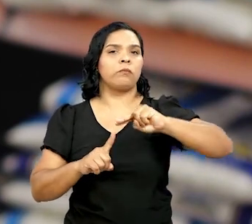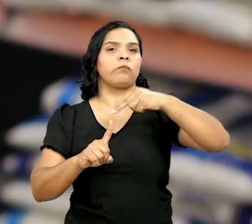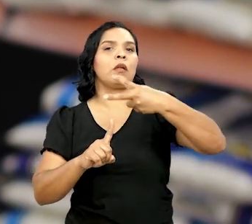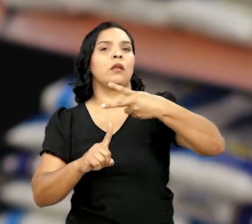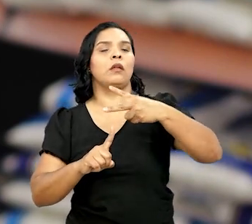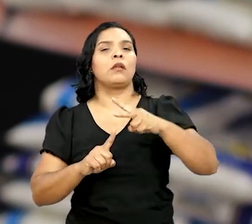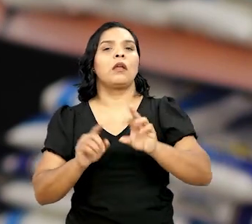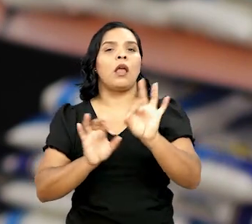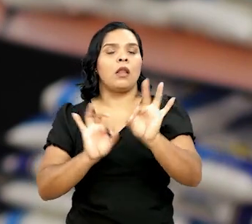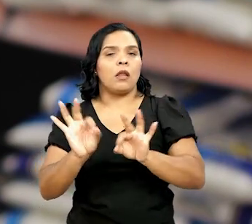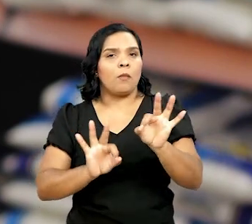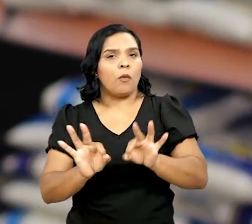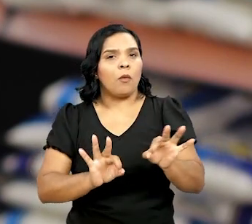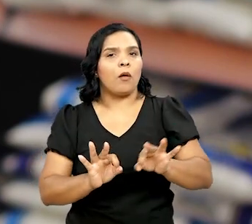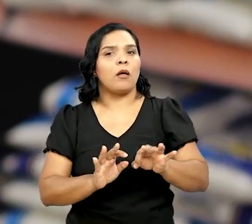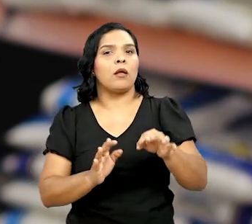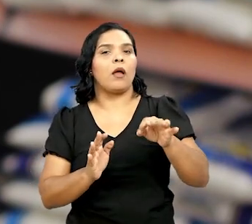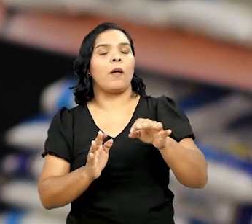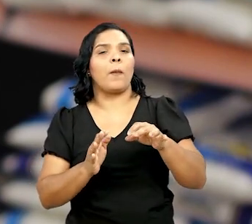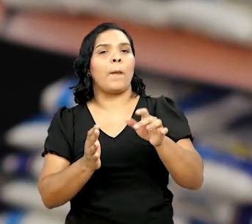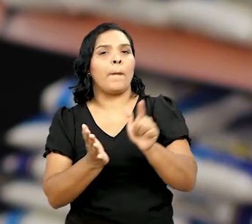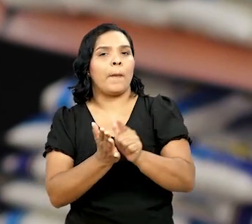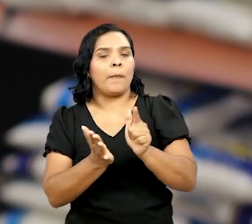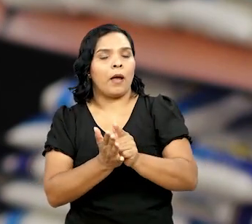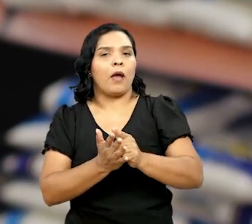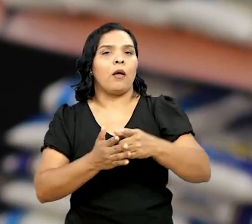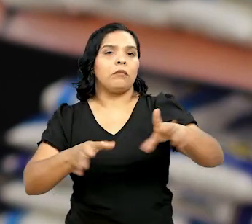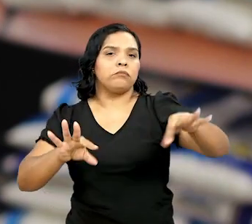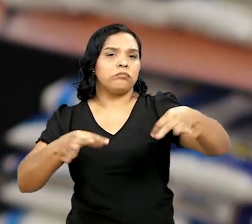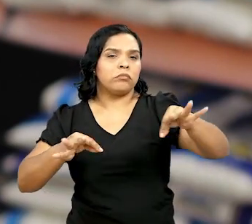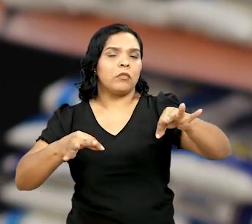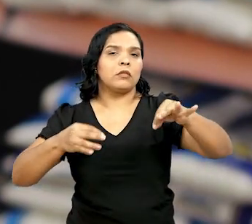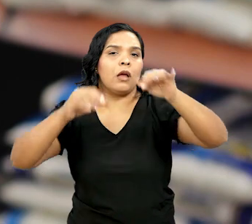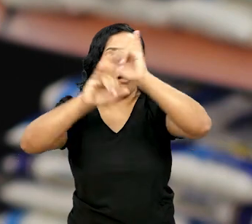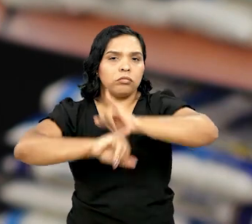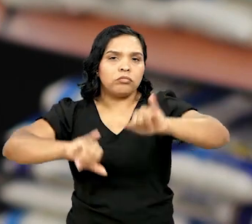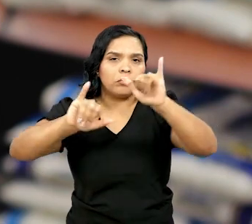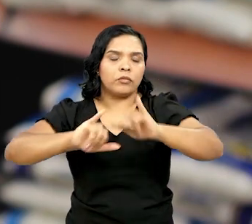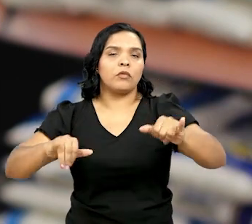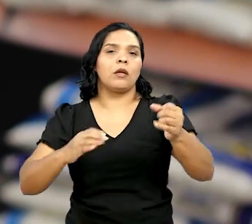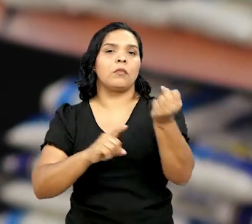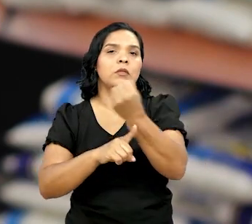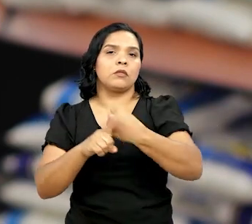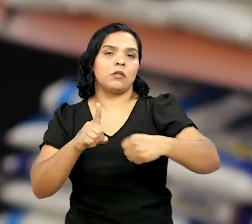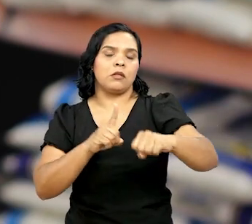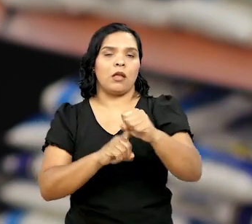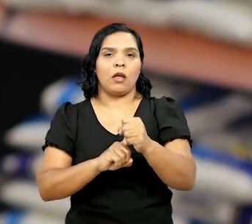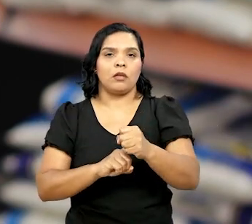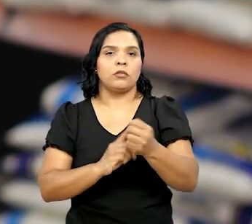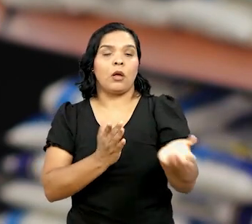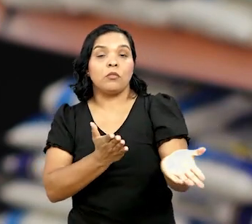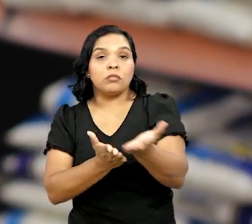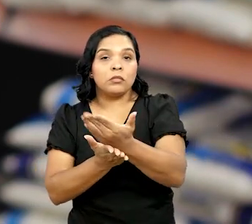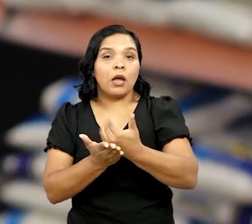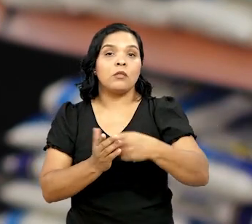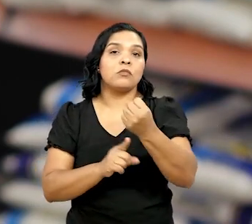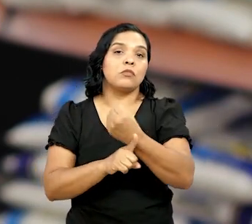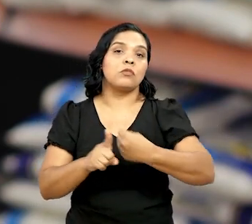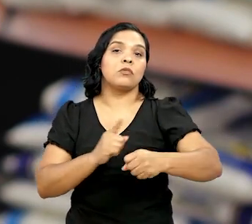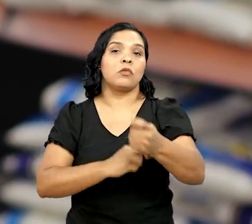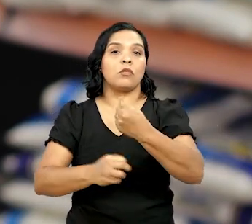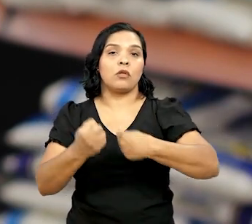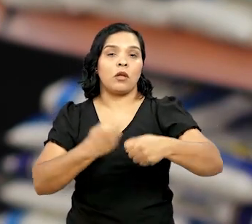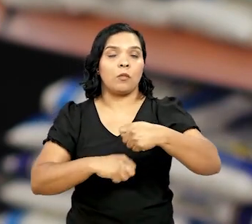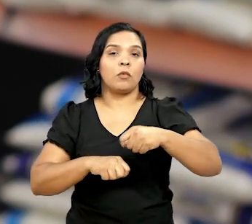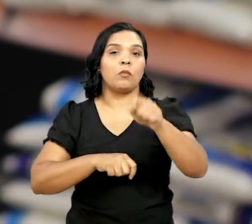partir daí a gente elabora o boletim, que é o boletim que a gente divulga para a sociedade, com esse dado que é um dado socioeconômico importante para